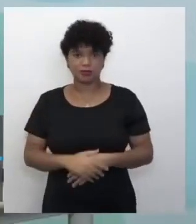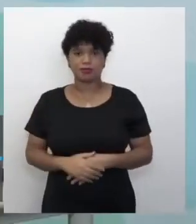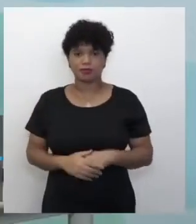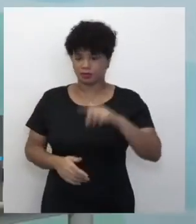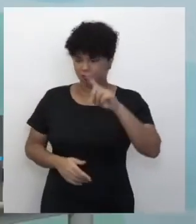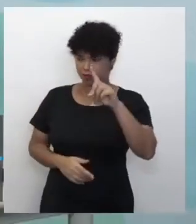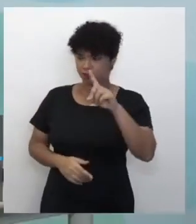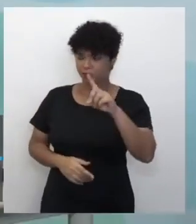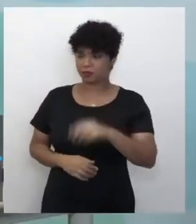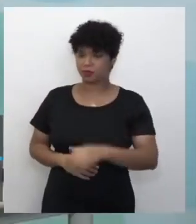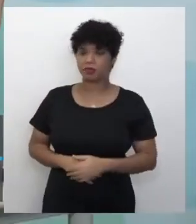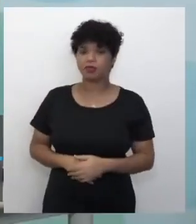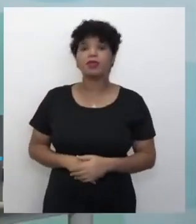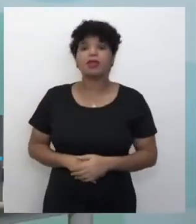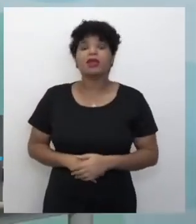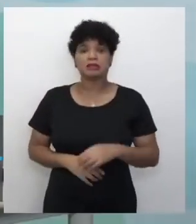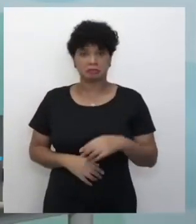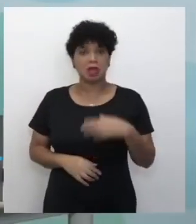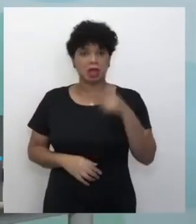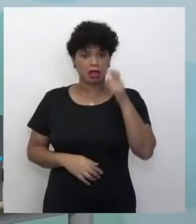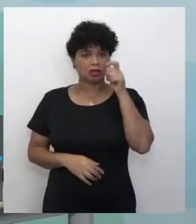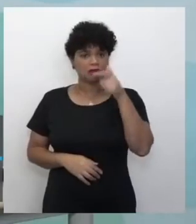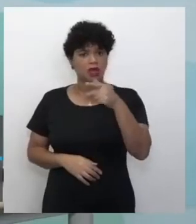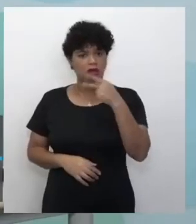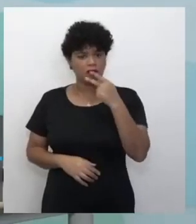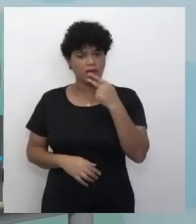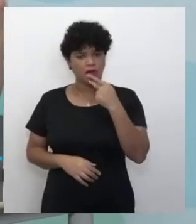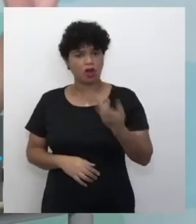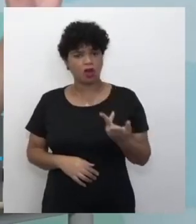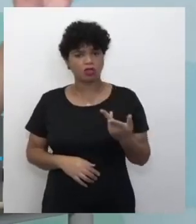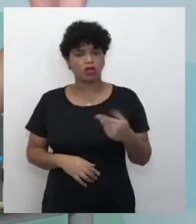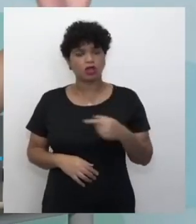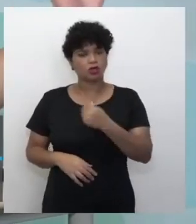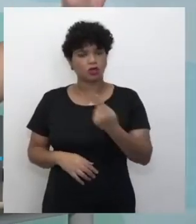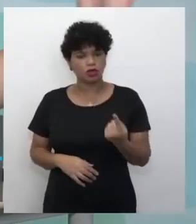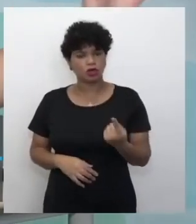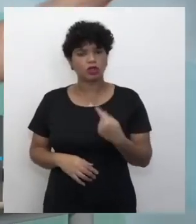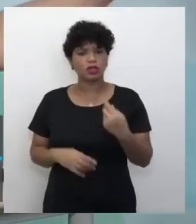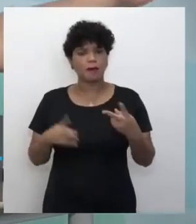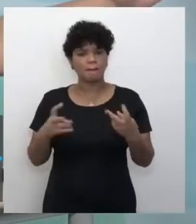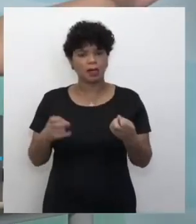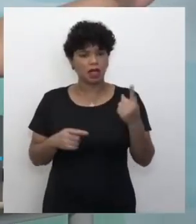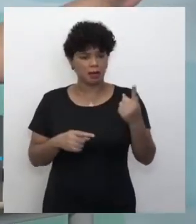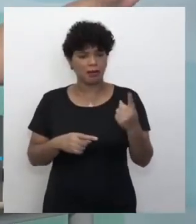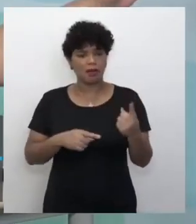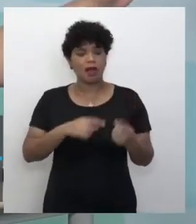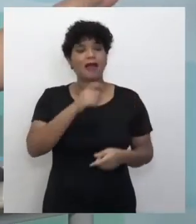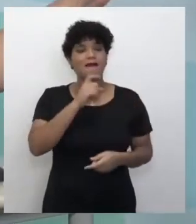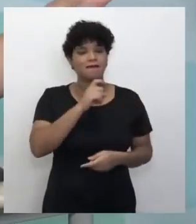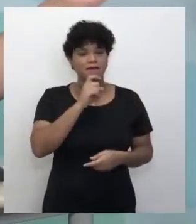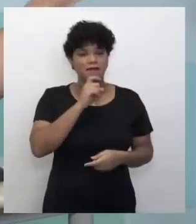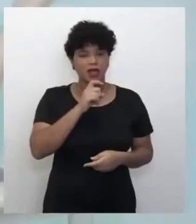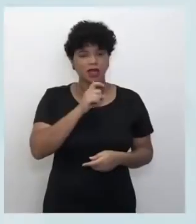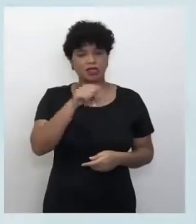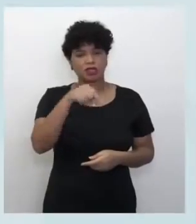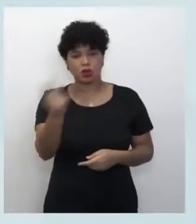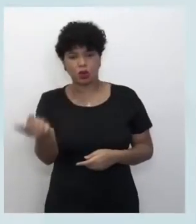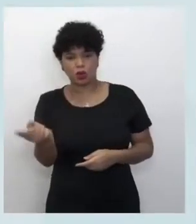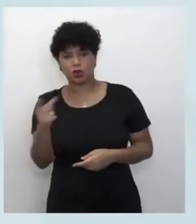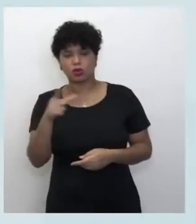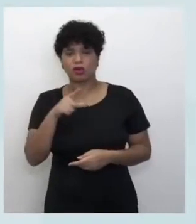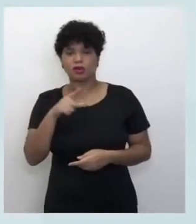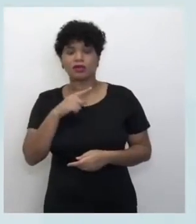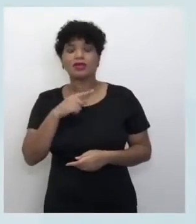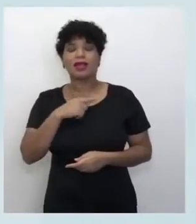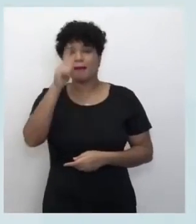aí, professora Márcia? Sim, uma coisa interessante, professor, é que a gente está vendo ali, né, um cacho de banana bem madurinho, né? E existe também